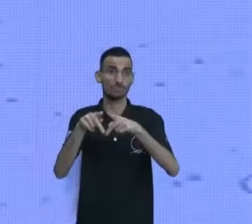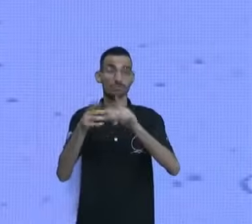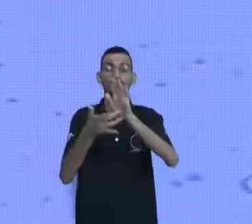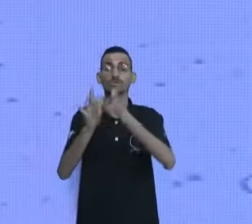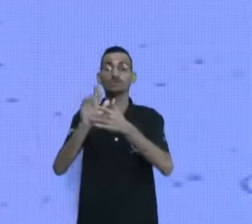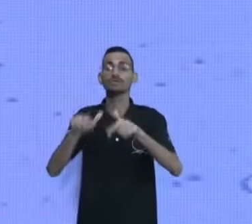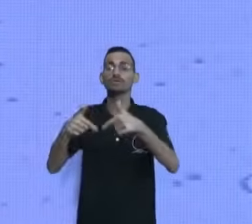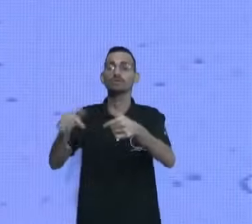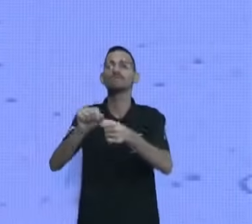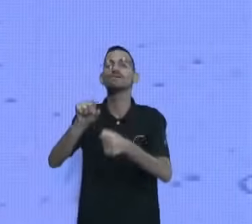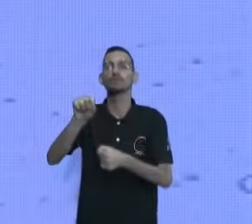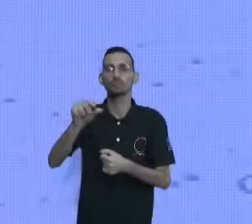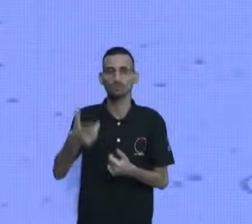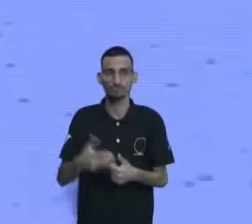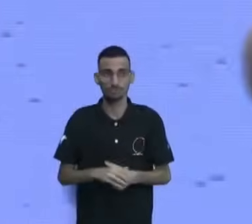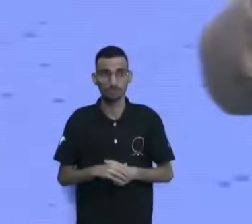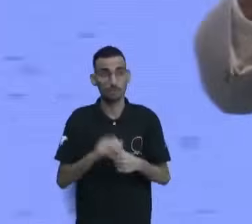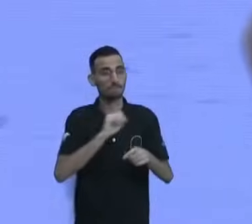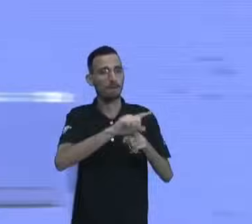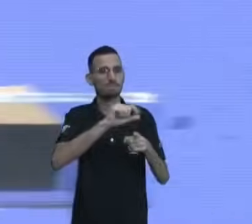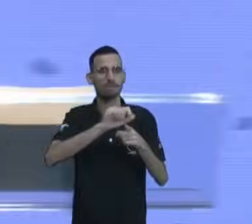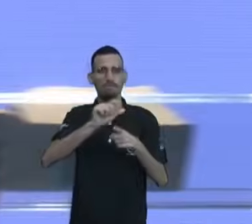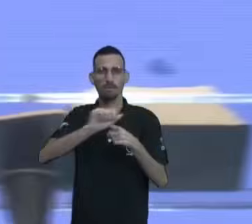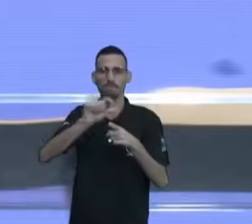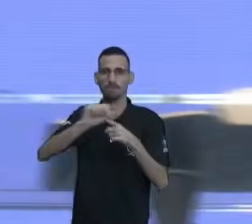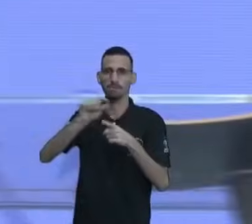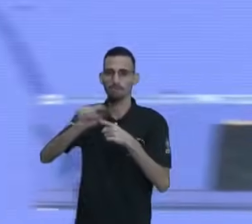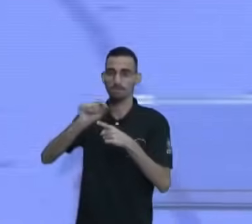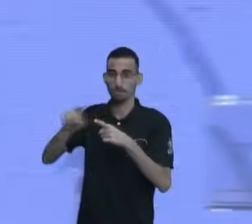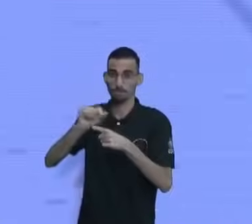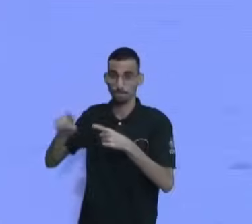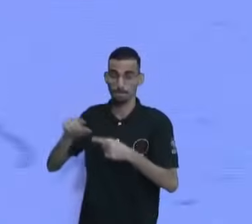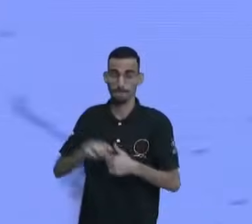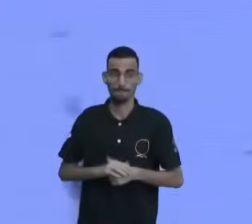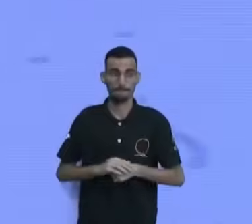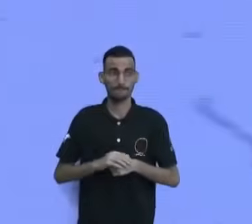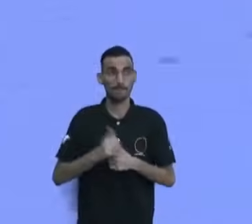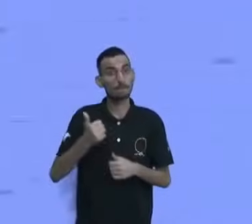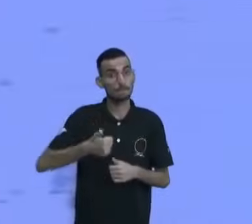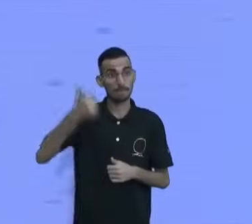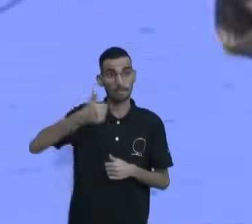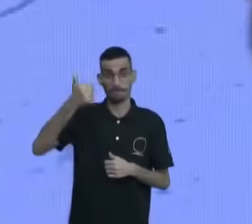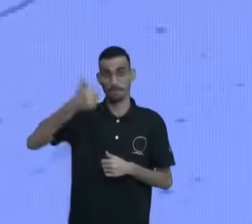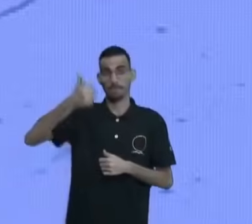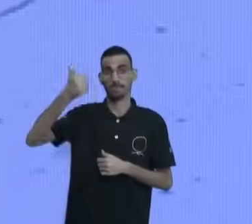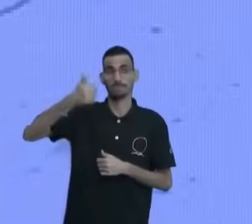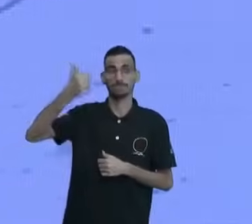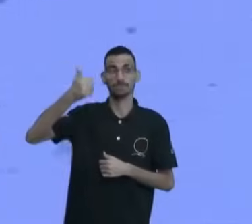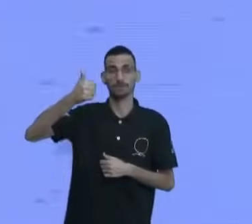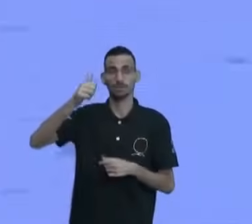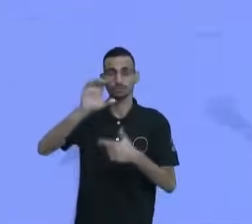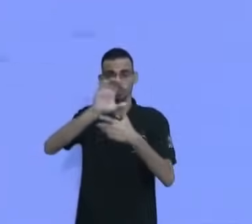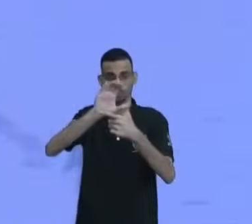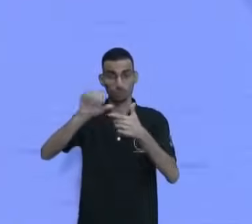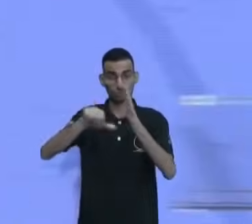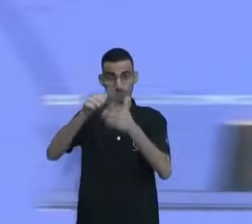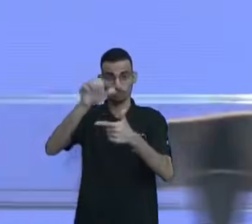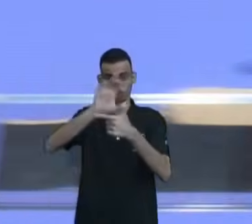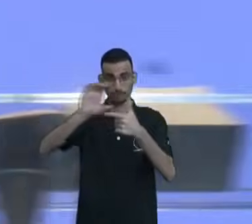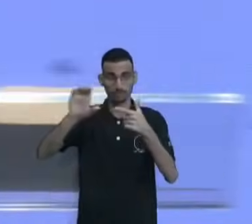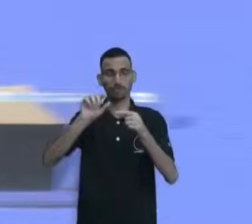anula outra é verdade primeira Coríntios 6 19:20 Nós somos o templo do Espírito Santo pastor não leva